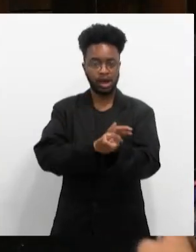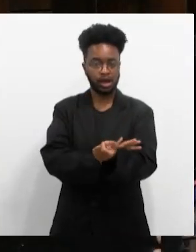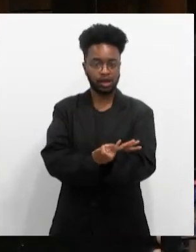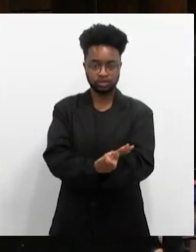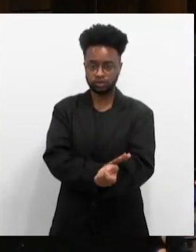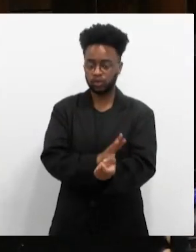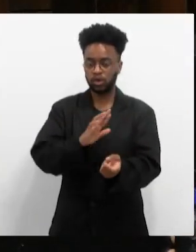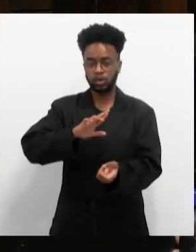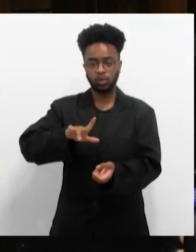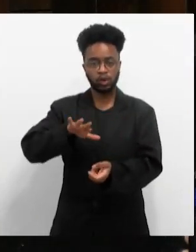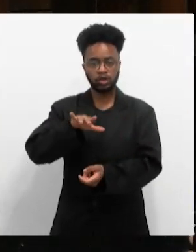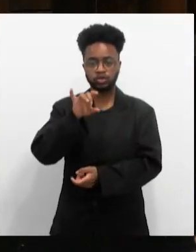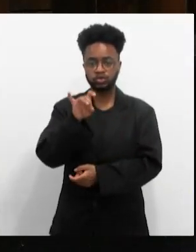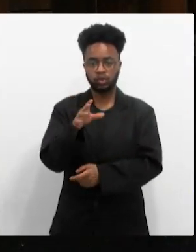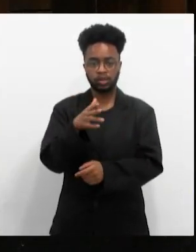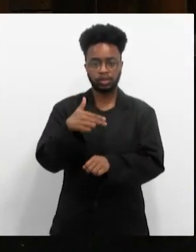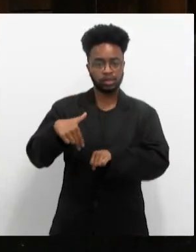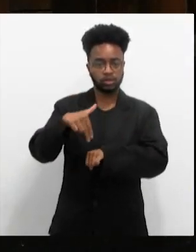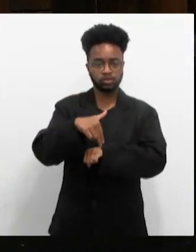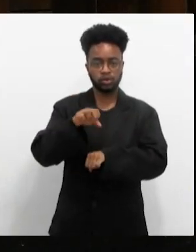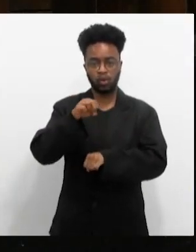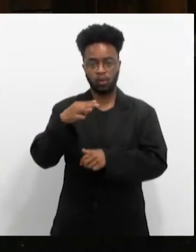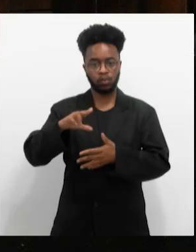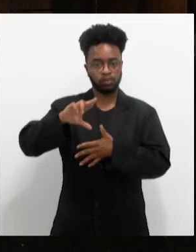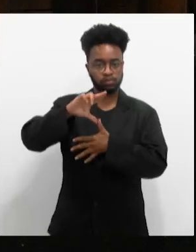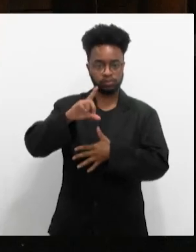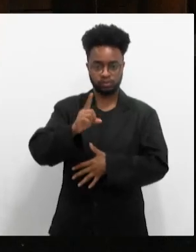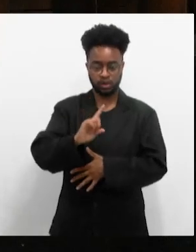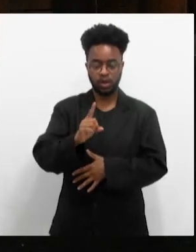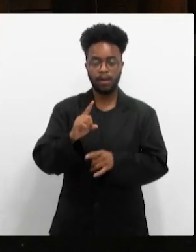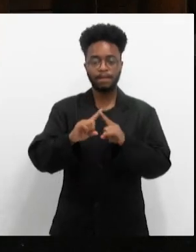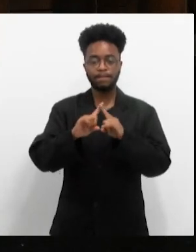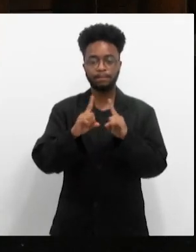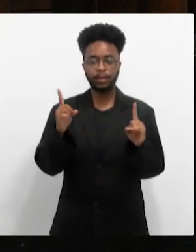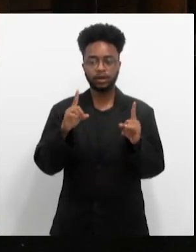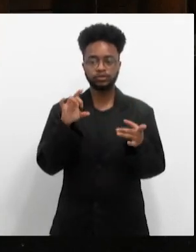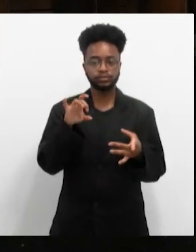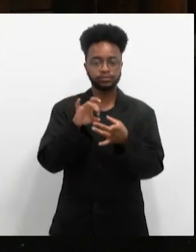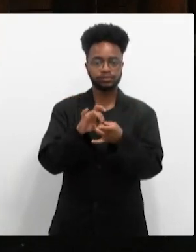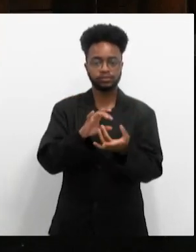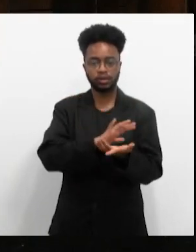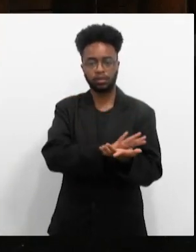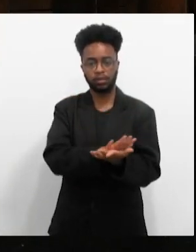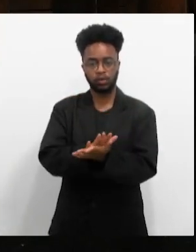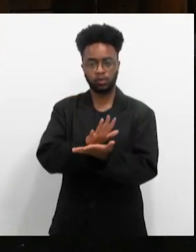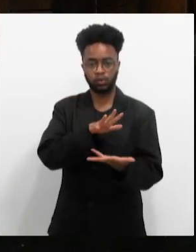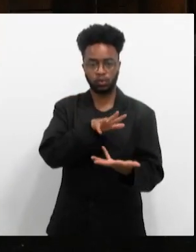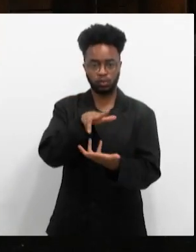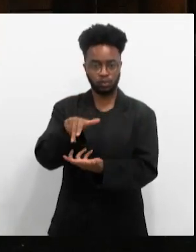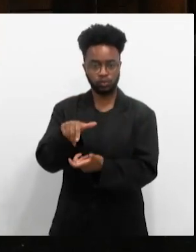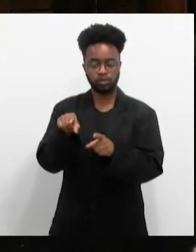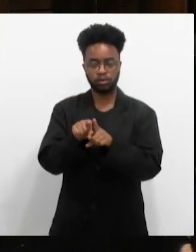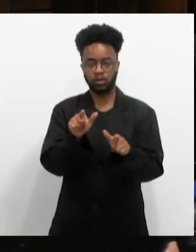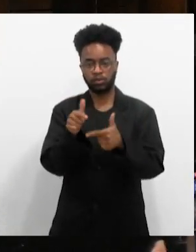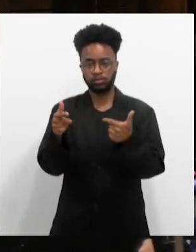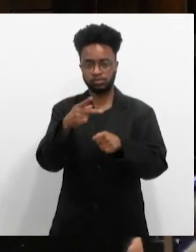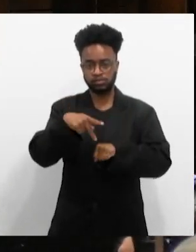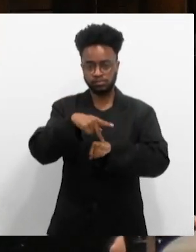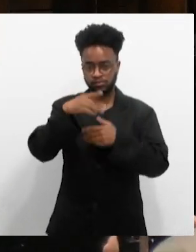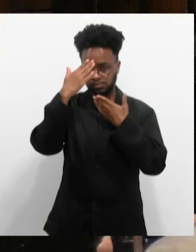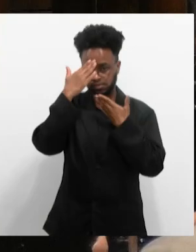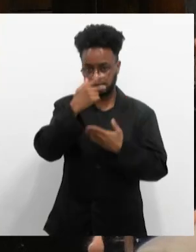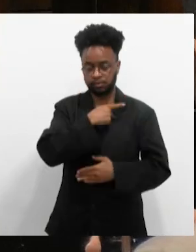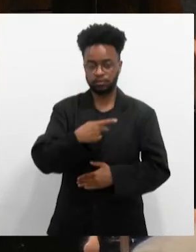apenas nacional ou latino-americana, é parte dos preconceitos mundiais e internacionais. Muito obrigado,